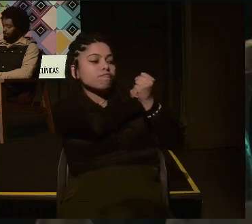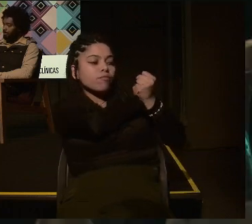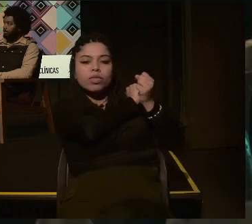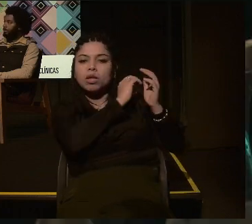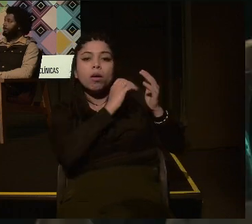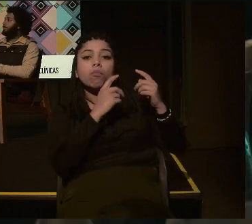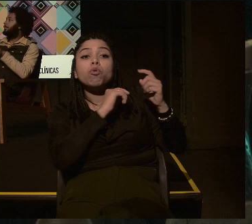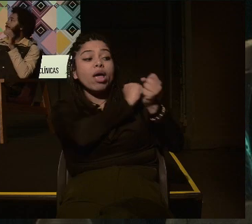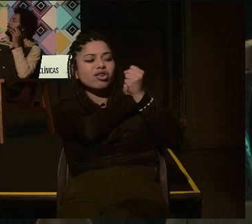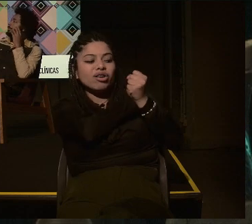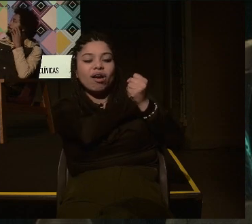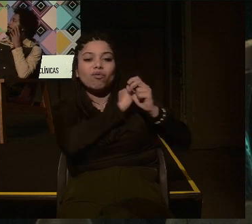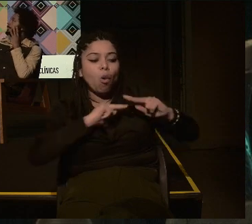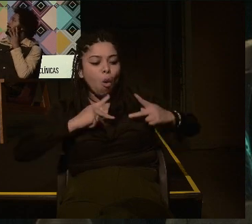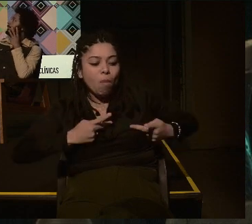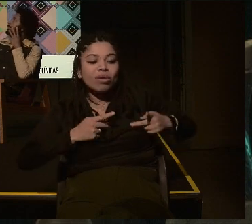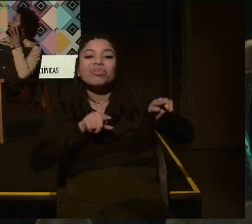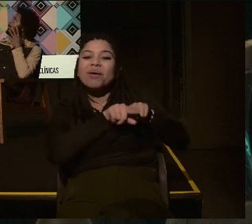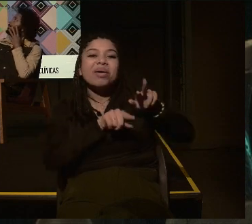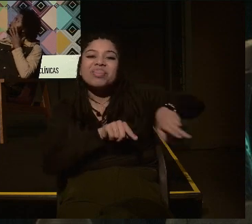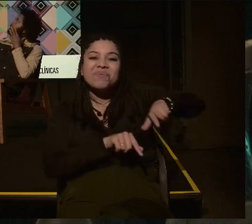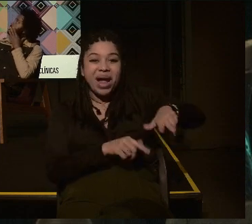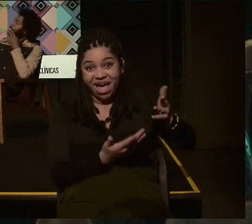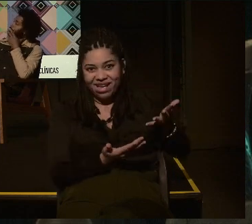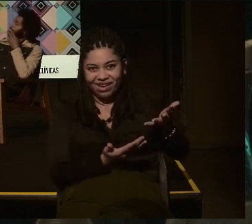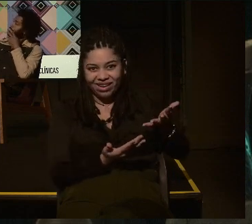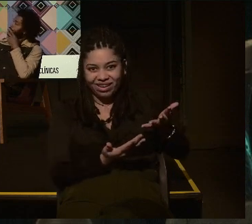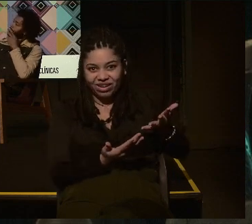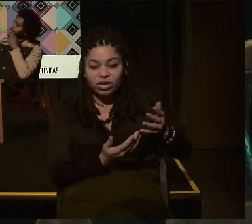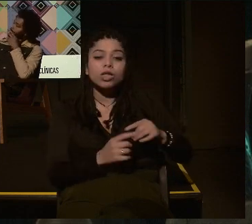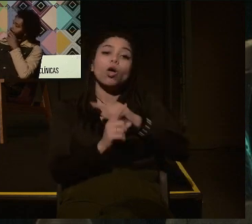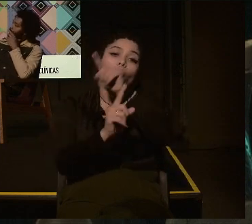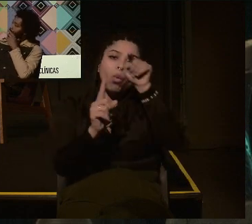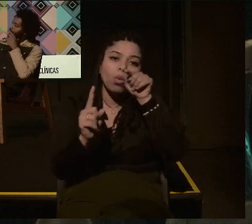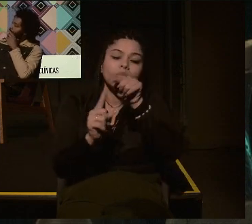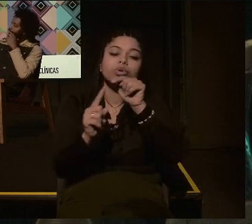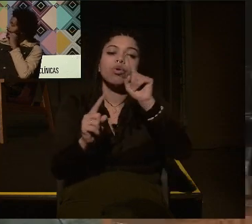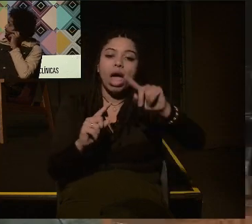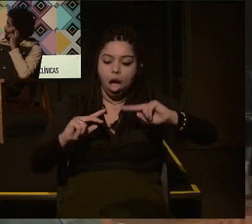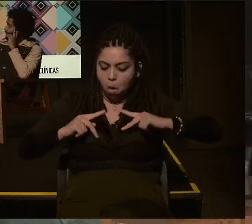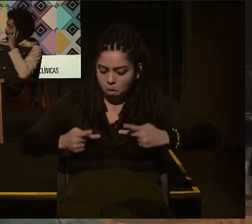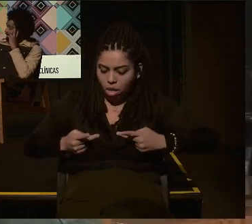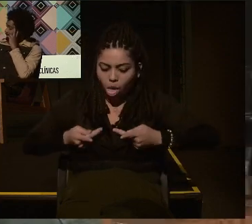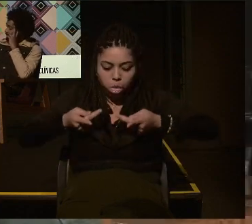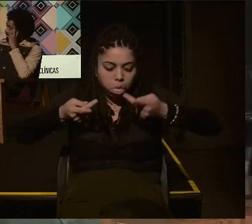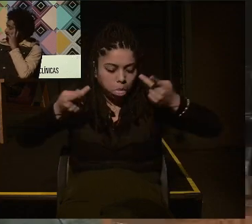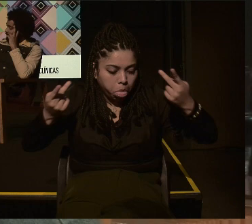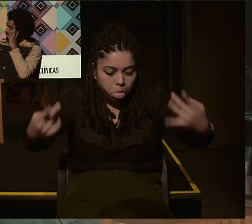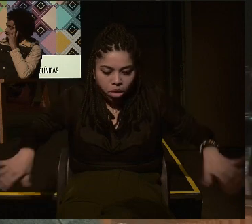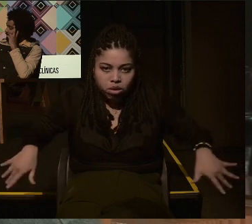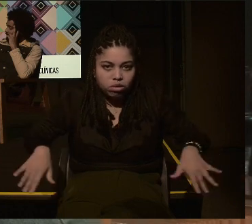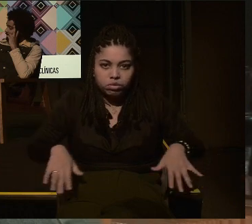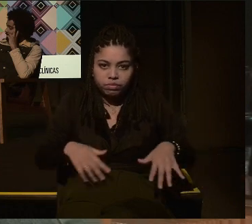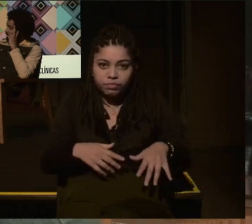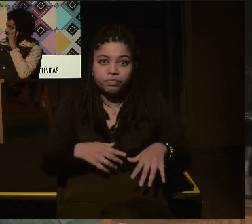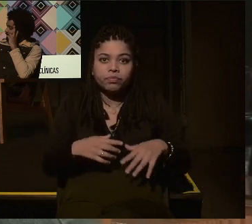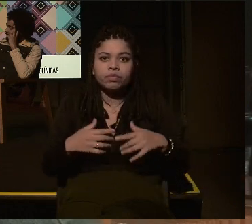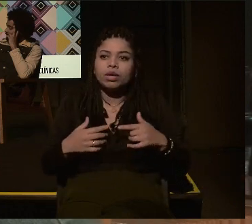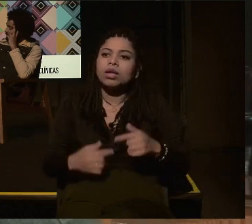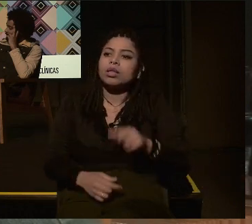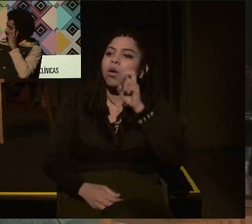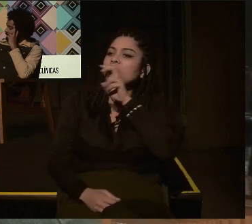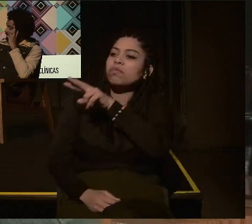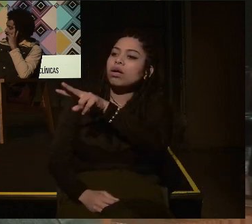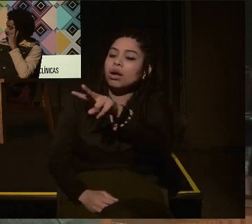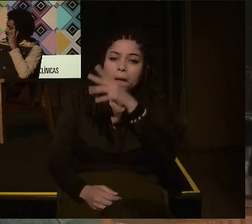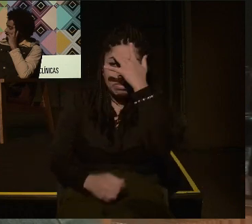Porque ele fala, o modo é desumanizar. Então, não fazer relação com quem passa frio na